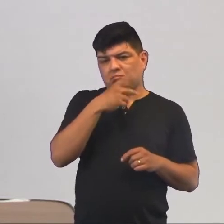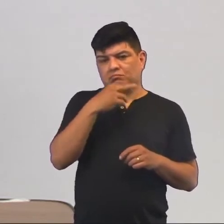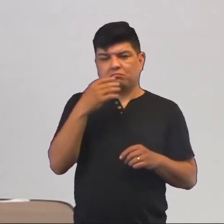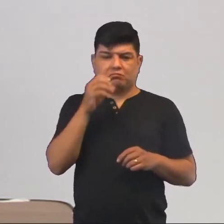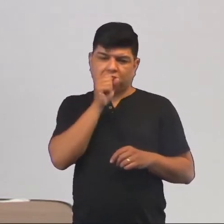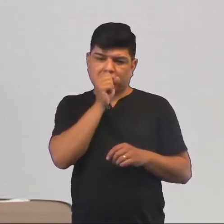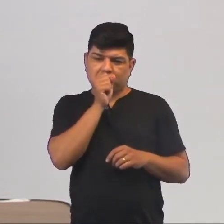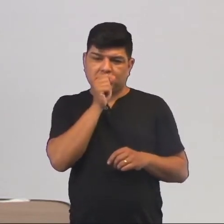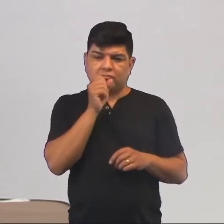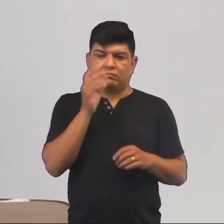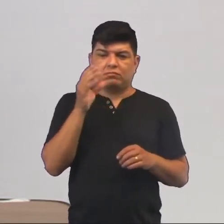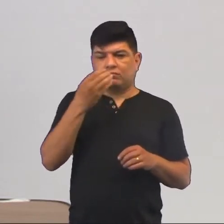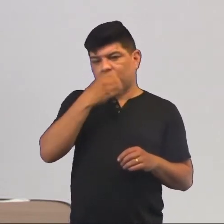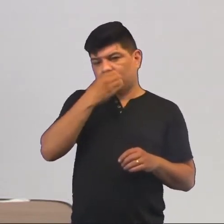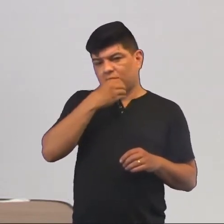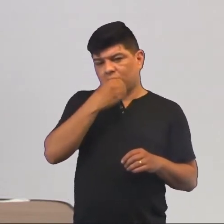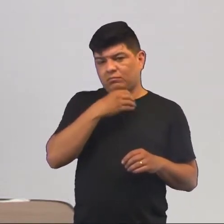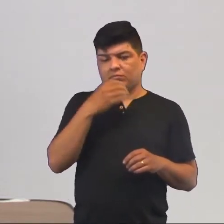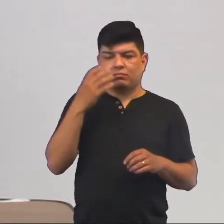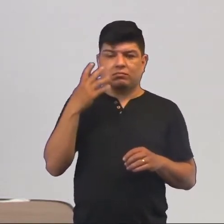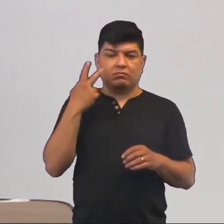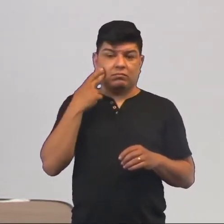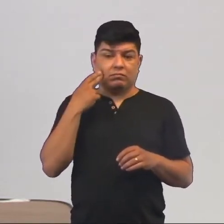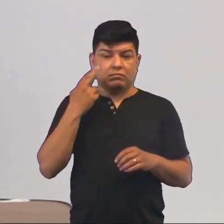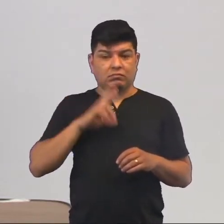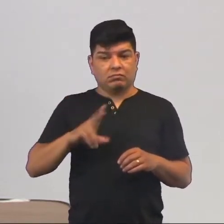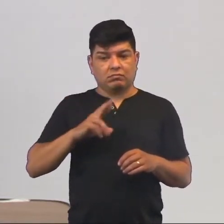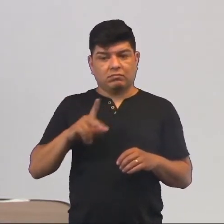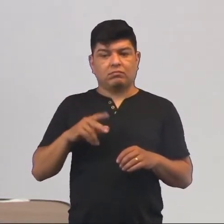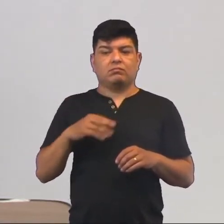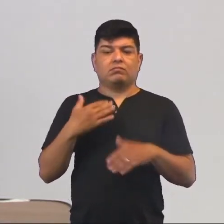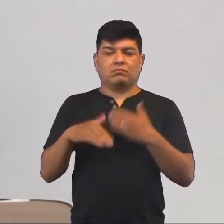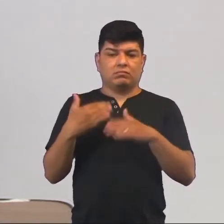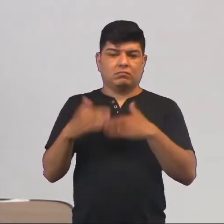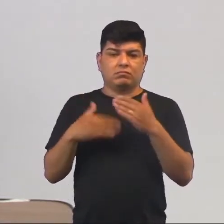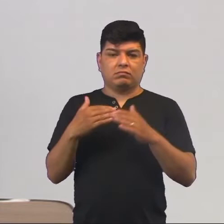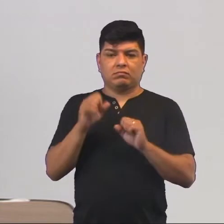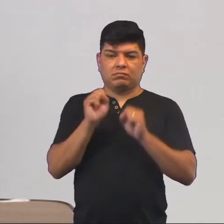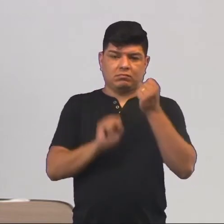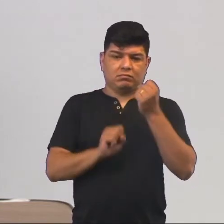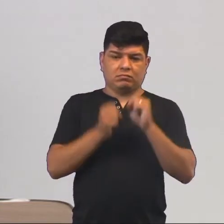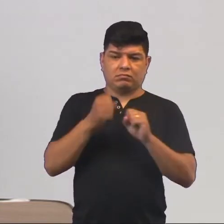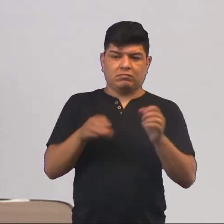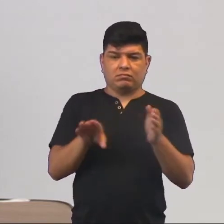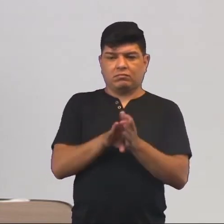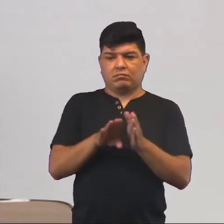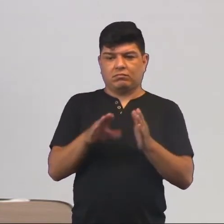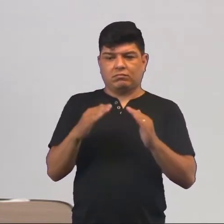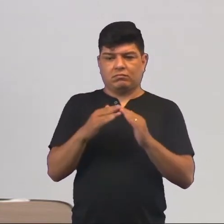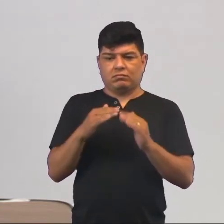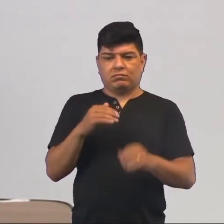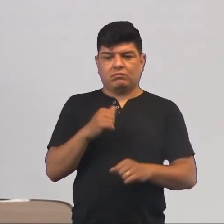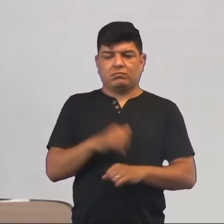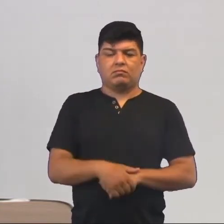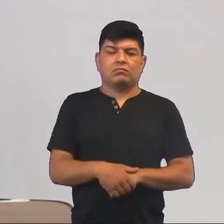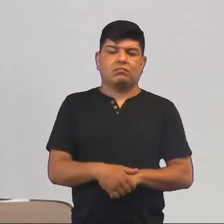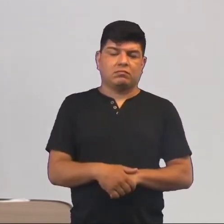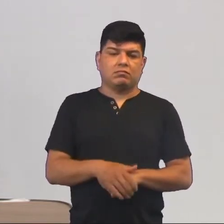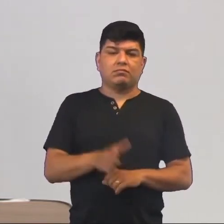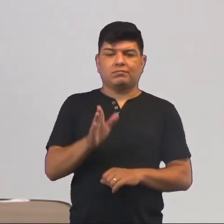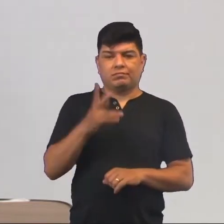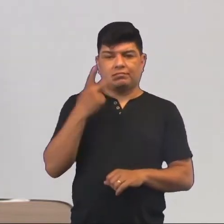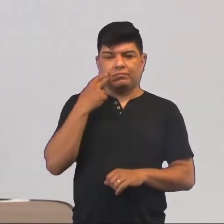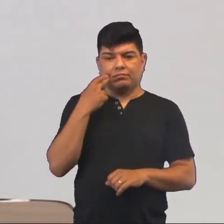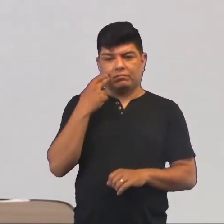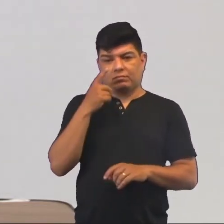fruta, ou laranja ou maçã. Não é natural, ele passou por aquele processo na indústria para poder chegar no nosso consumo. Aí